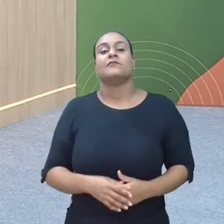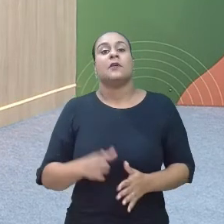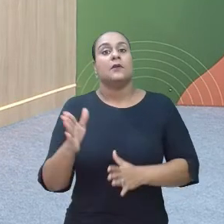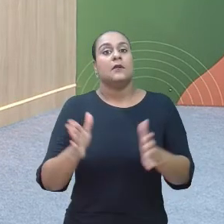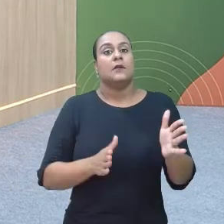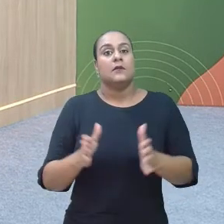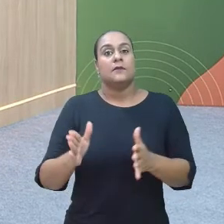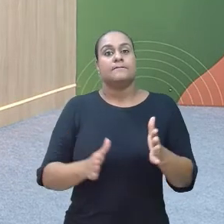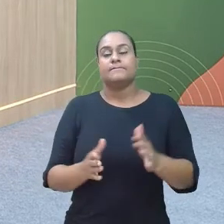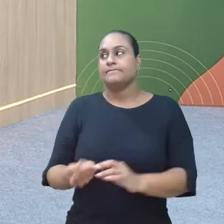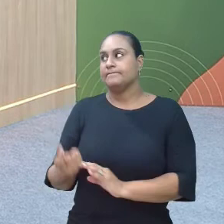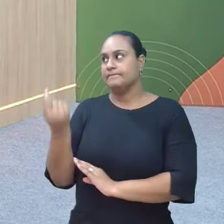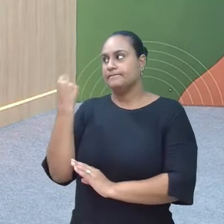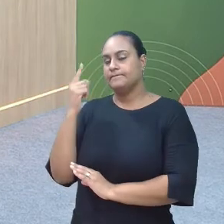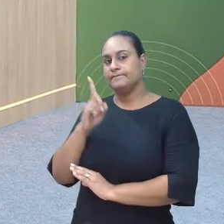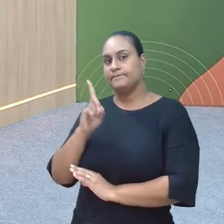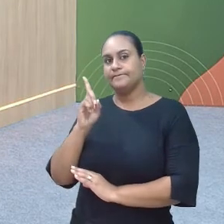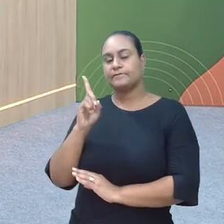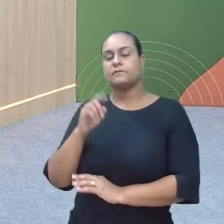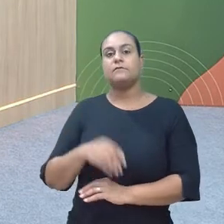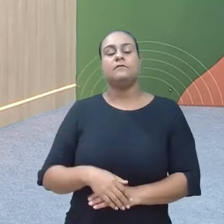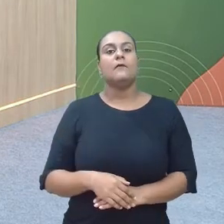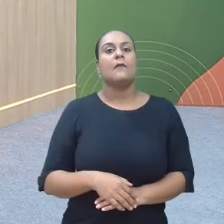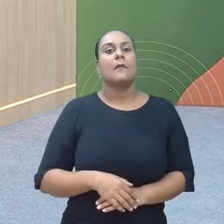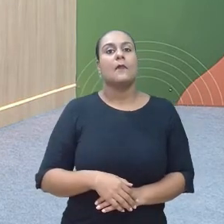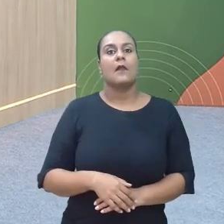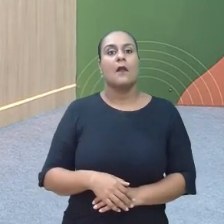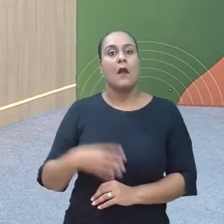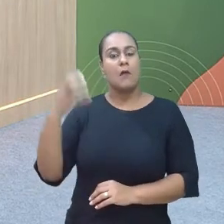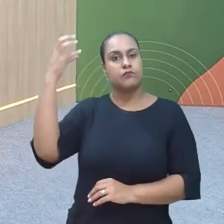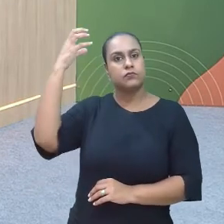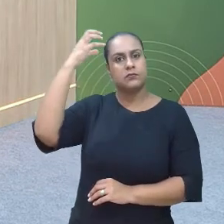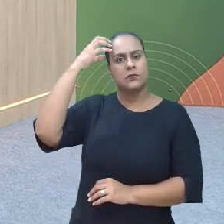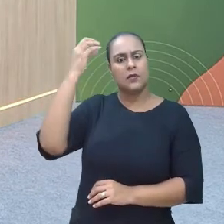esse período, a monarquia tentou